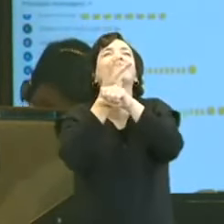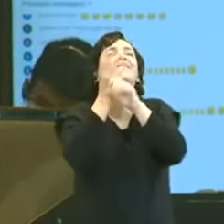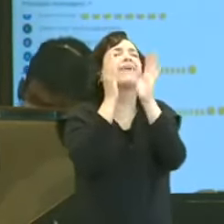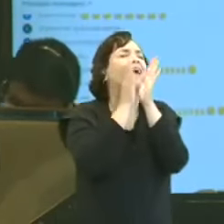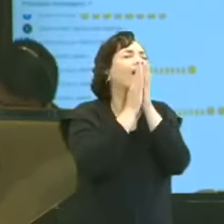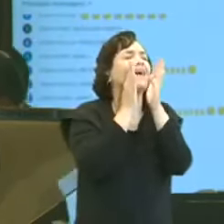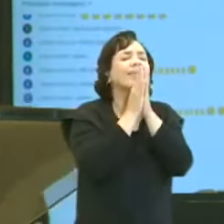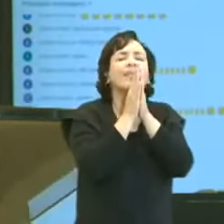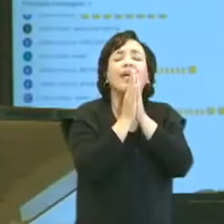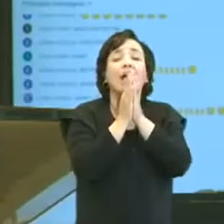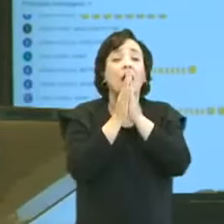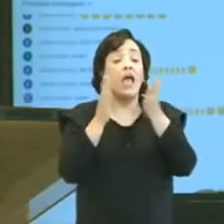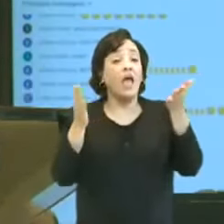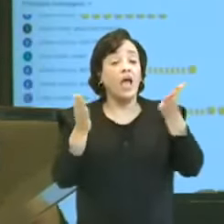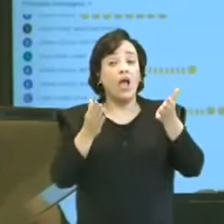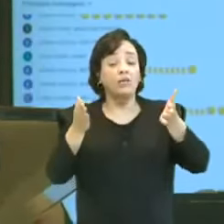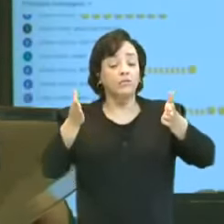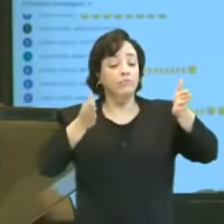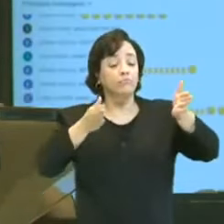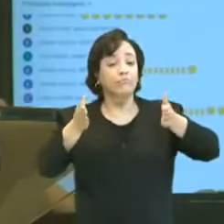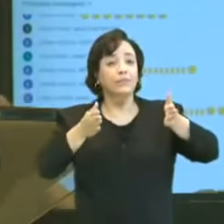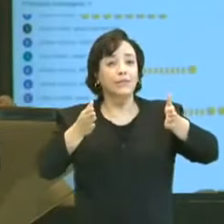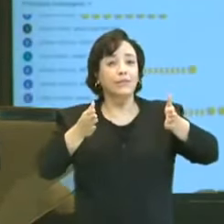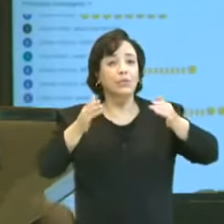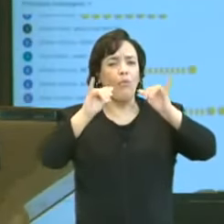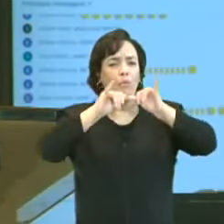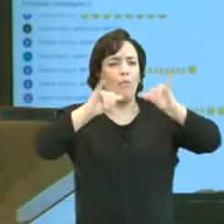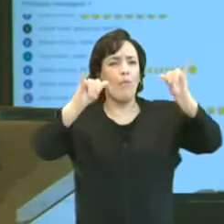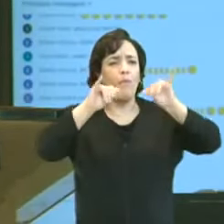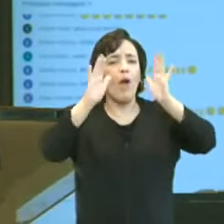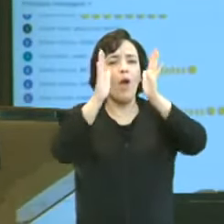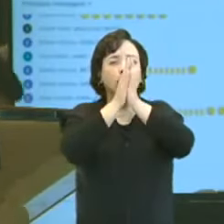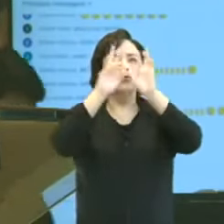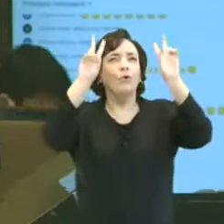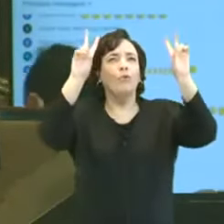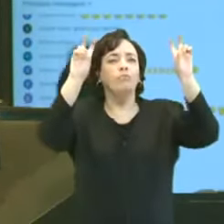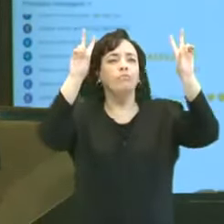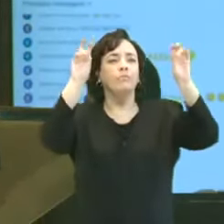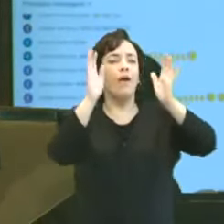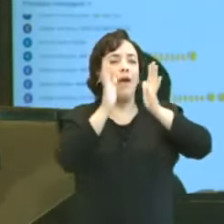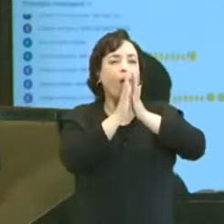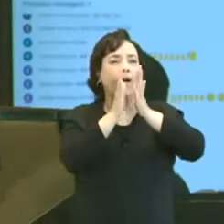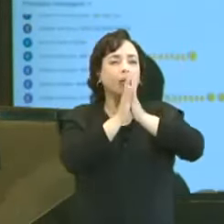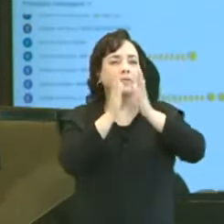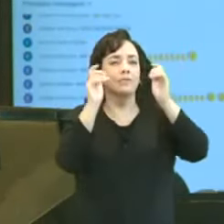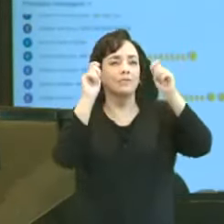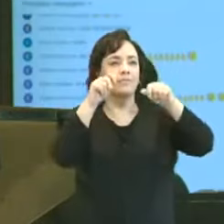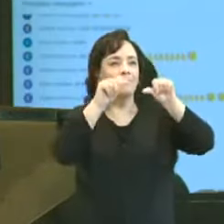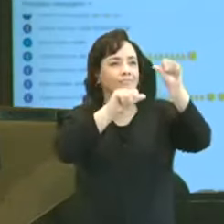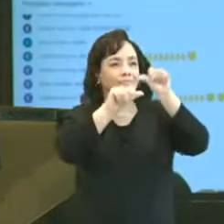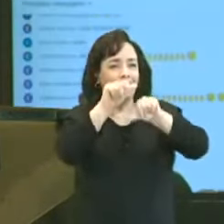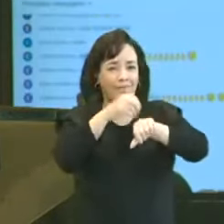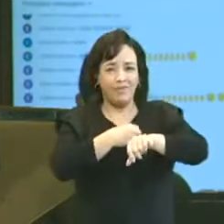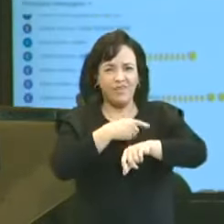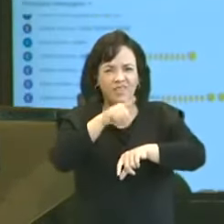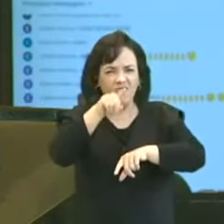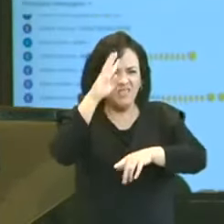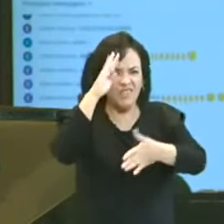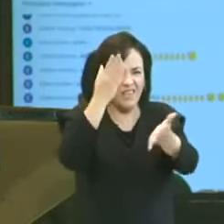E nós estamos numa campanha de oração. O tema é orações mudam histórias. Quantos creem